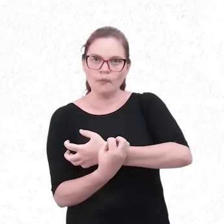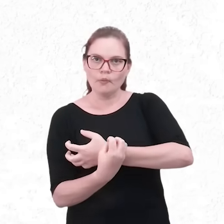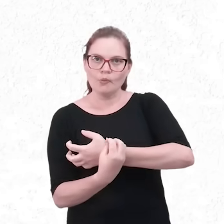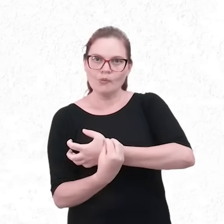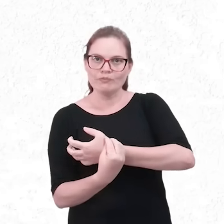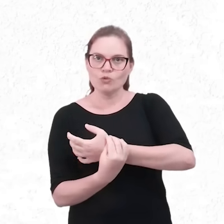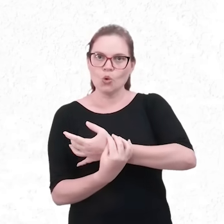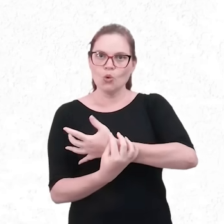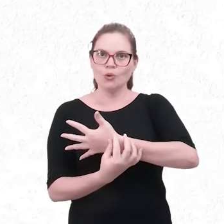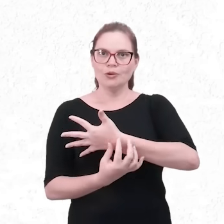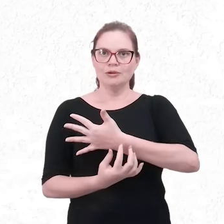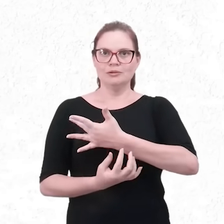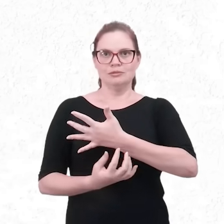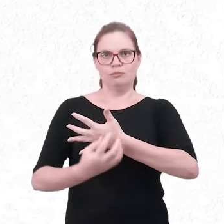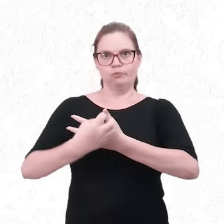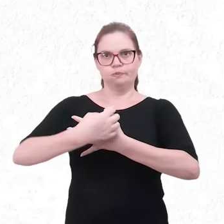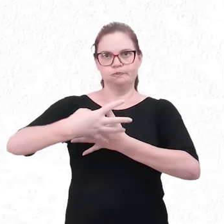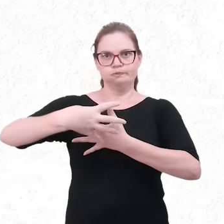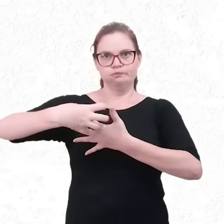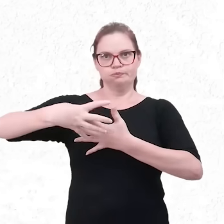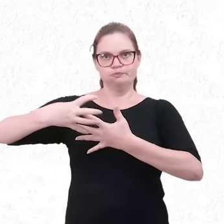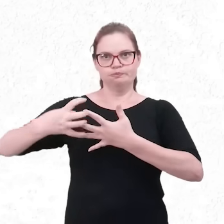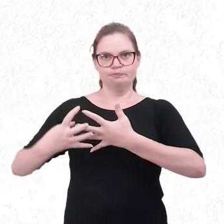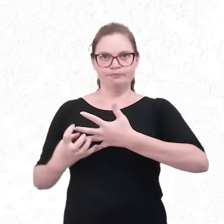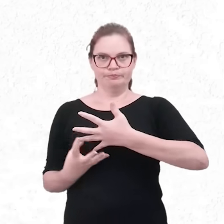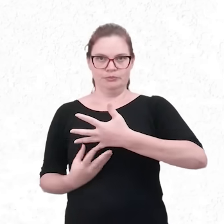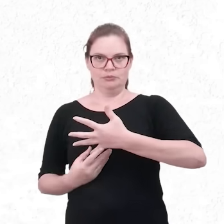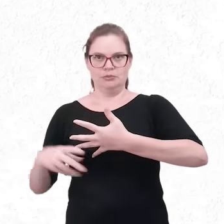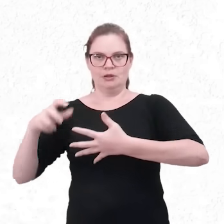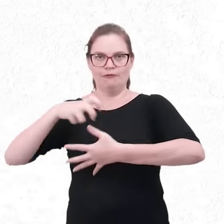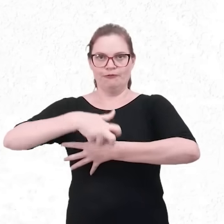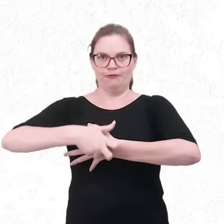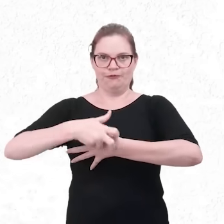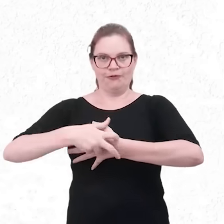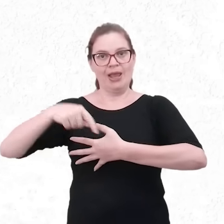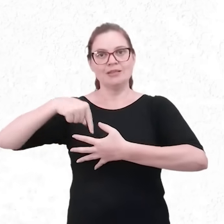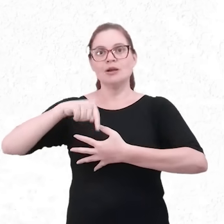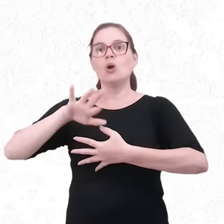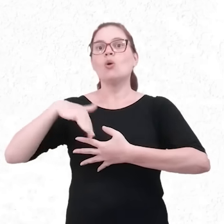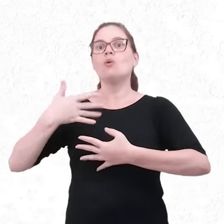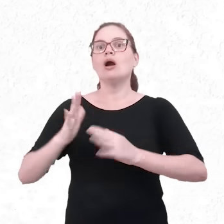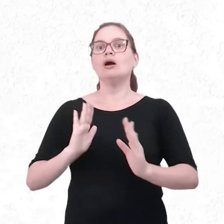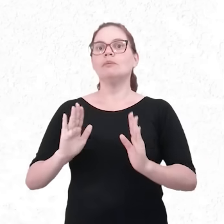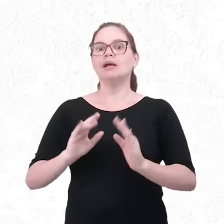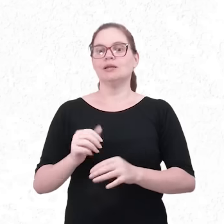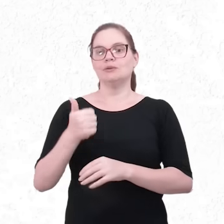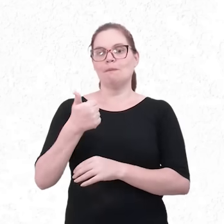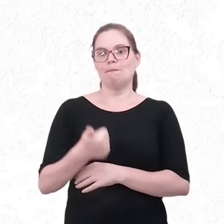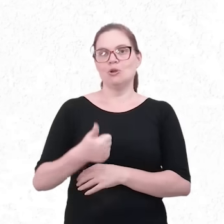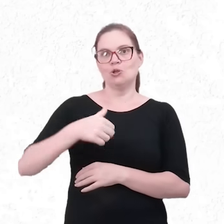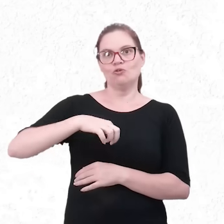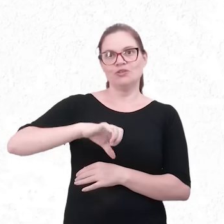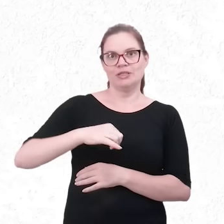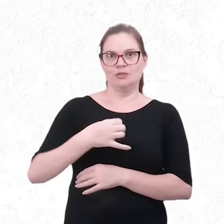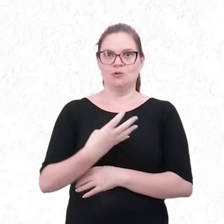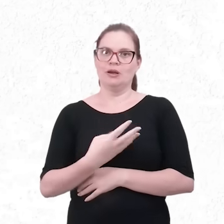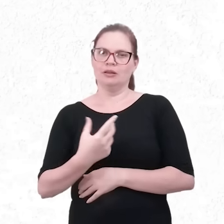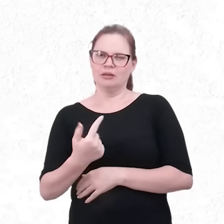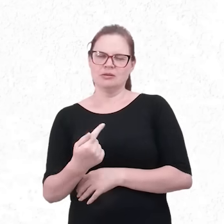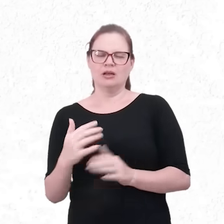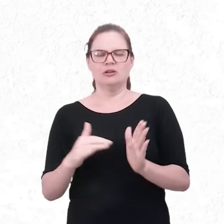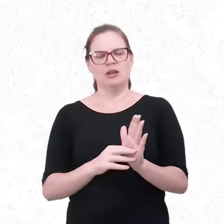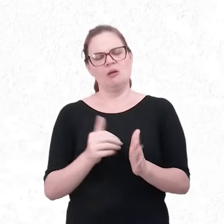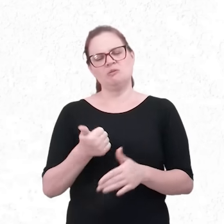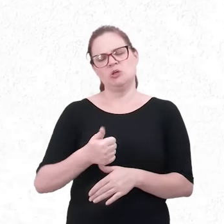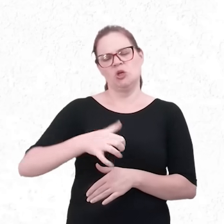ressaltando o quadrinho amarelo, a figueira brotou. 1947, 48, sinais da volta de